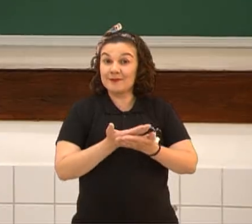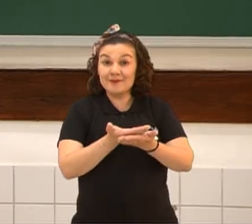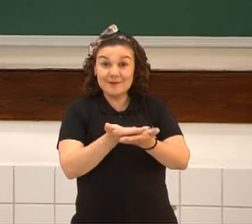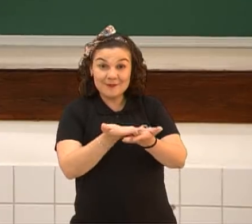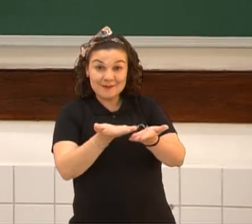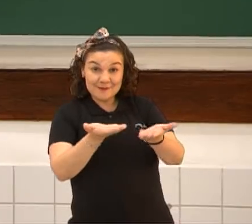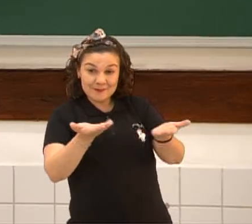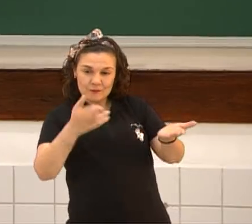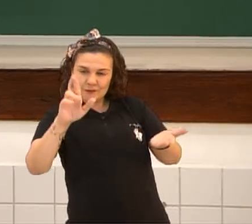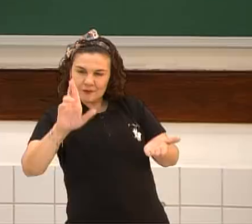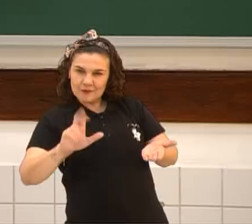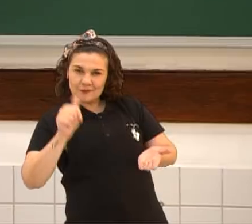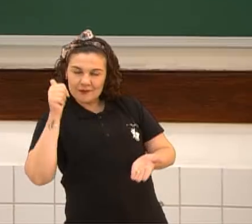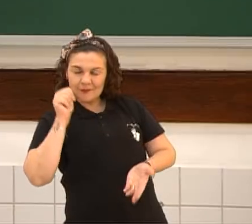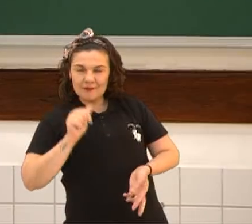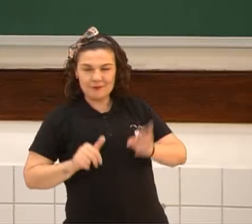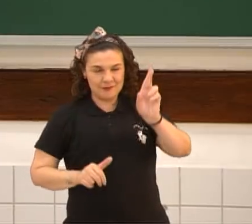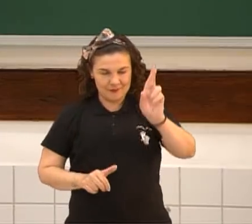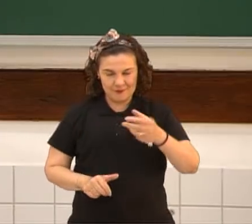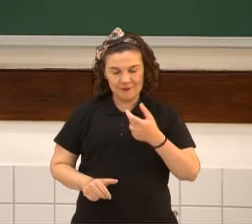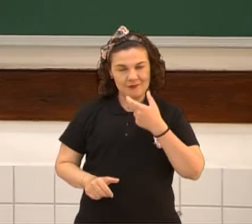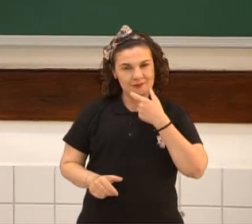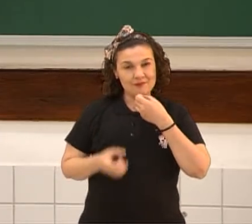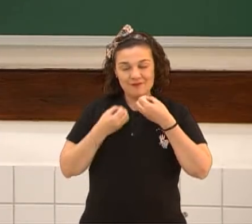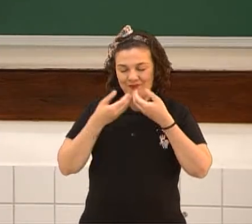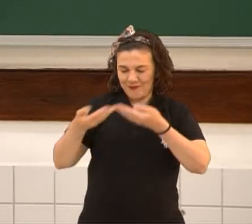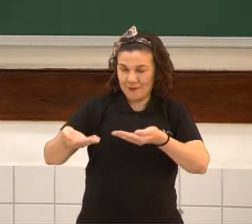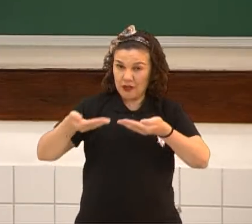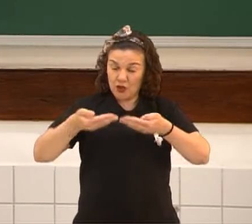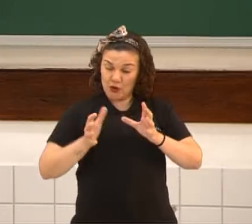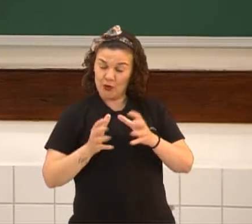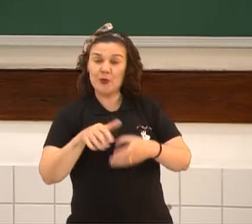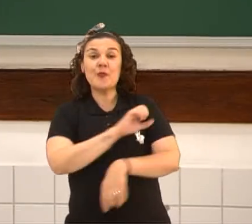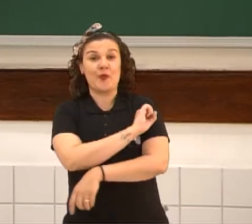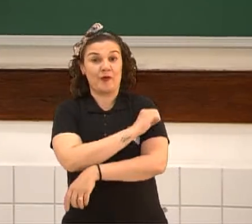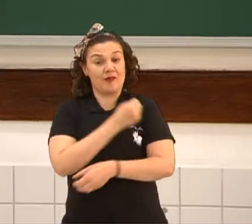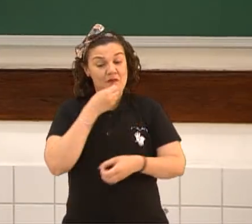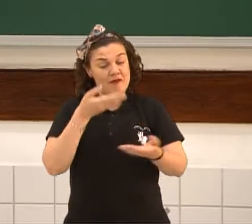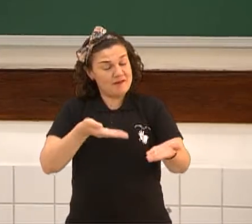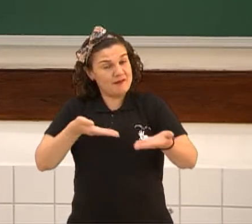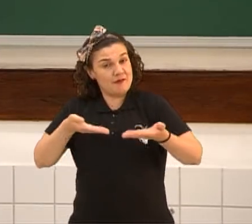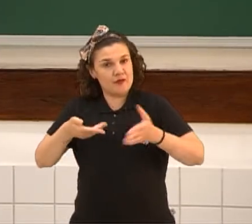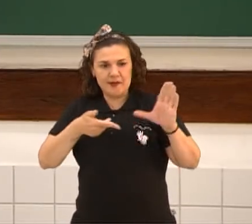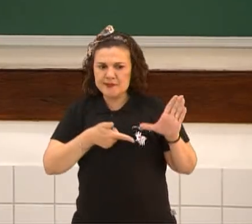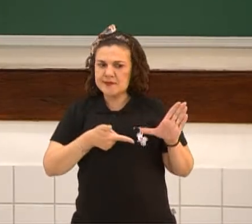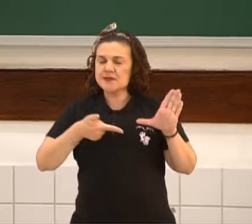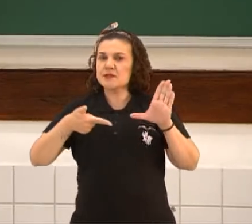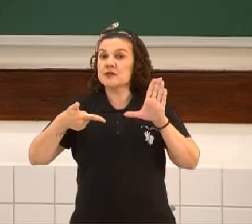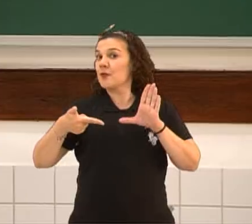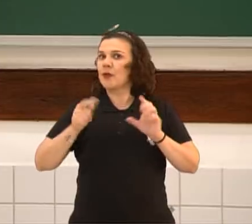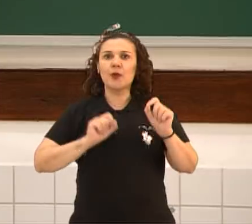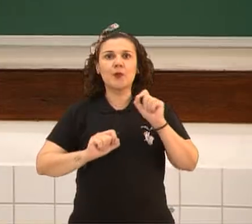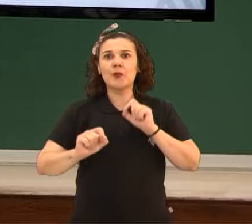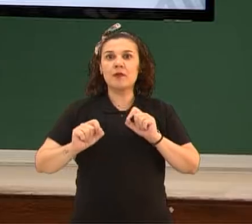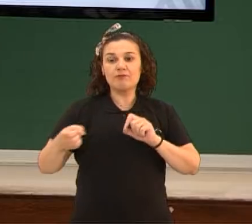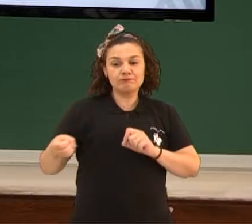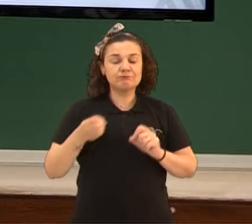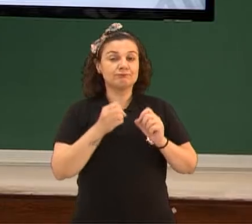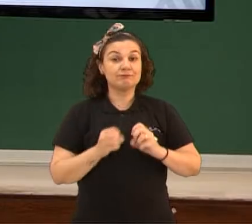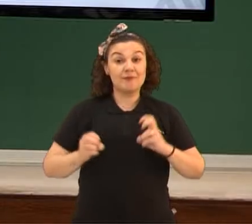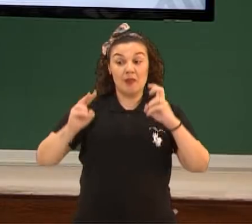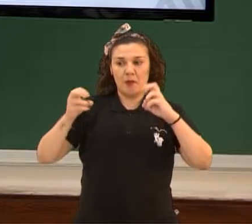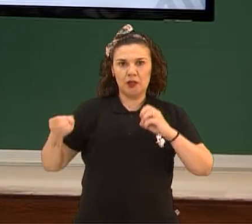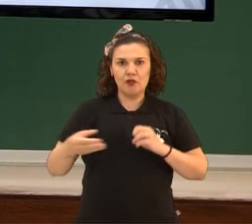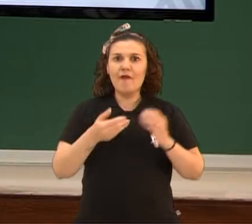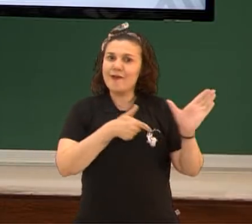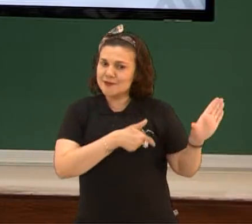Senhoras e senhores, bem-vindos! Galera do 8º ano, sejam bem-vindos a esta semana que estamos com uma temática nova. Estamos